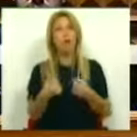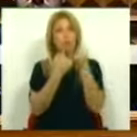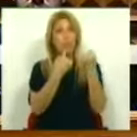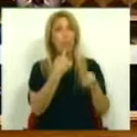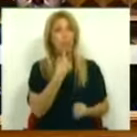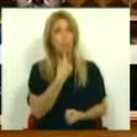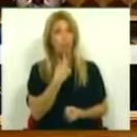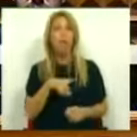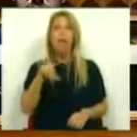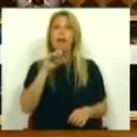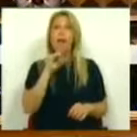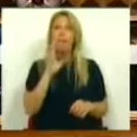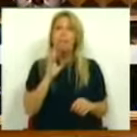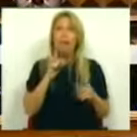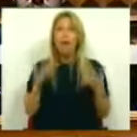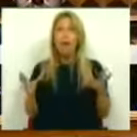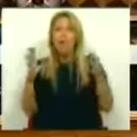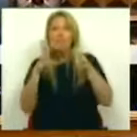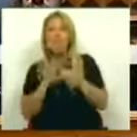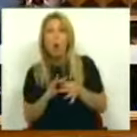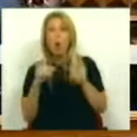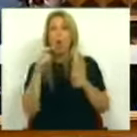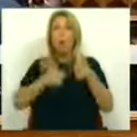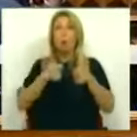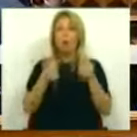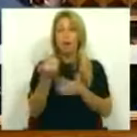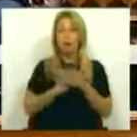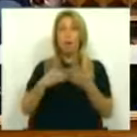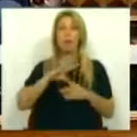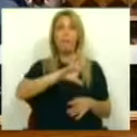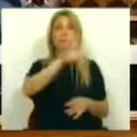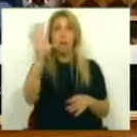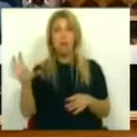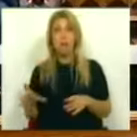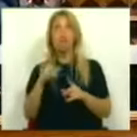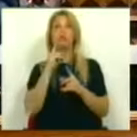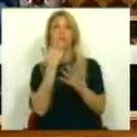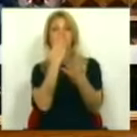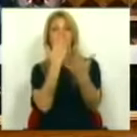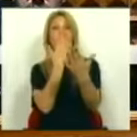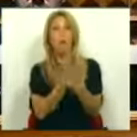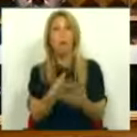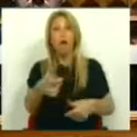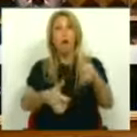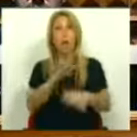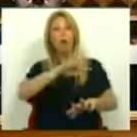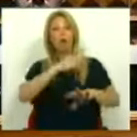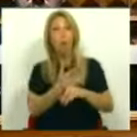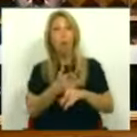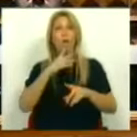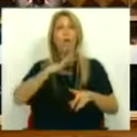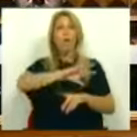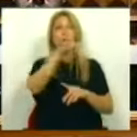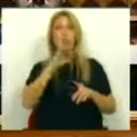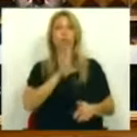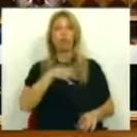Conseguir aproximar a competitividade das economias dos países e conseguir enfrentar e concorrer com outros blocos mundiais são